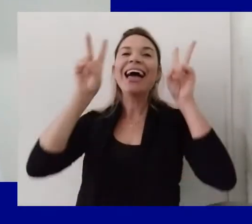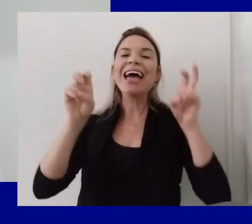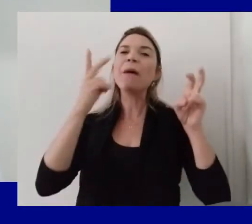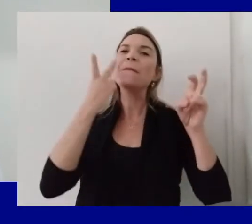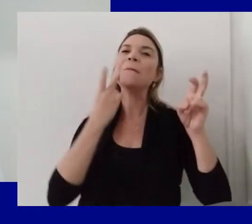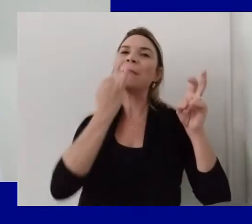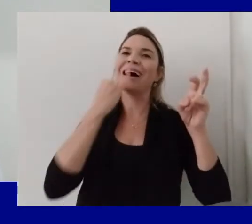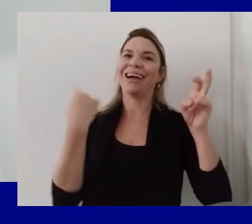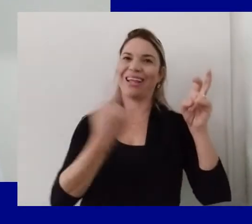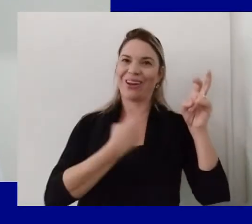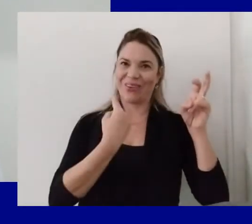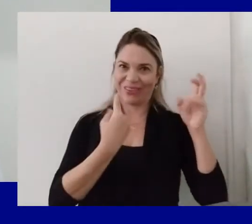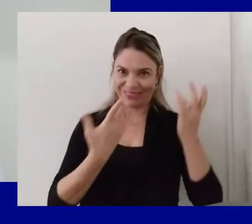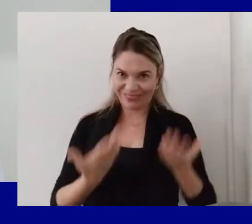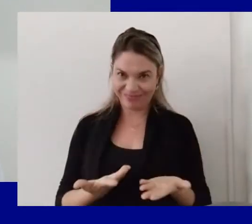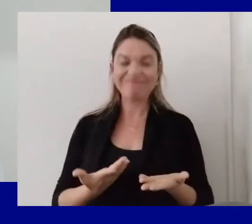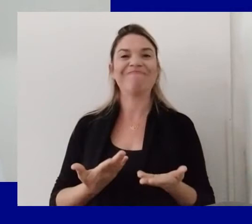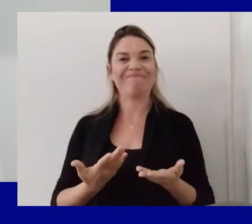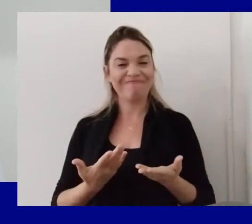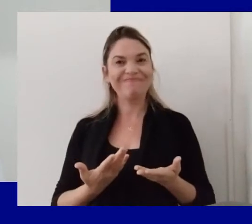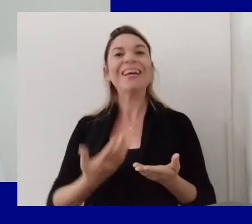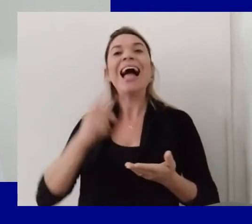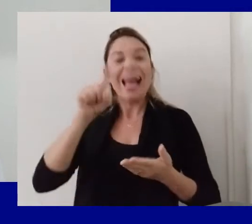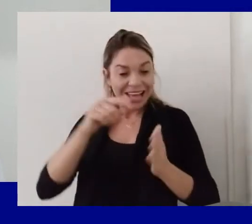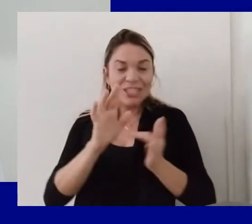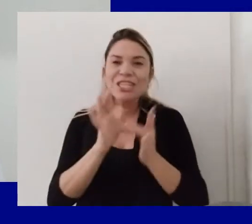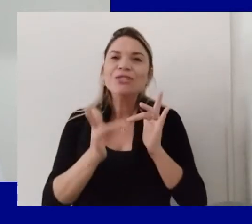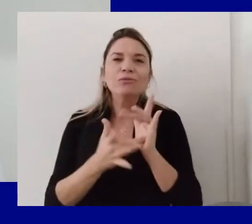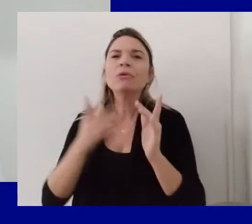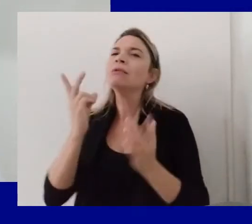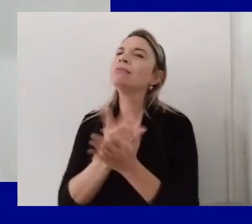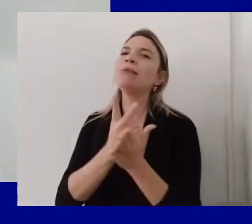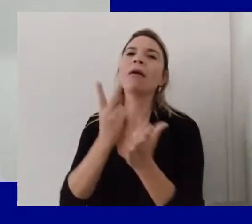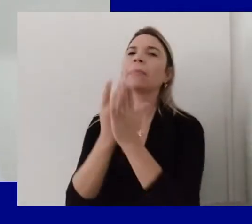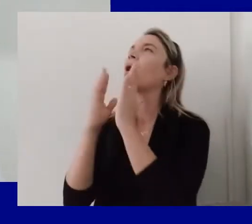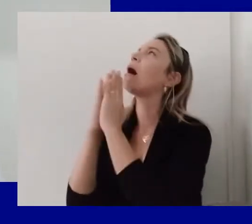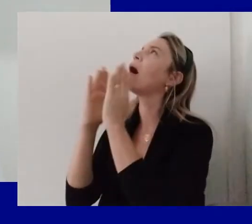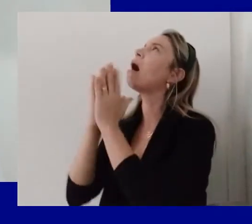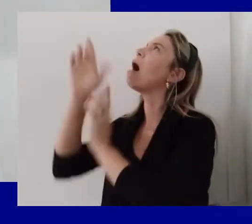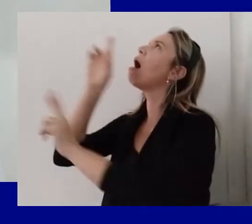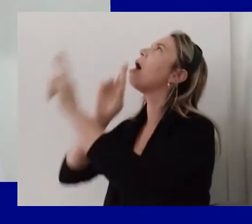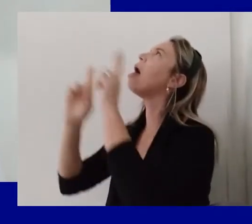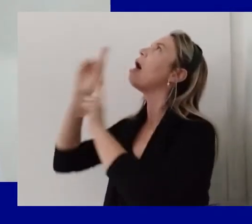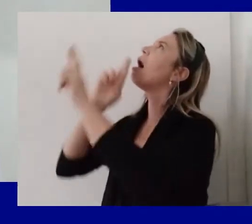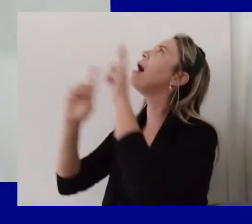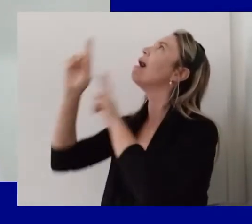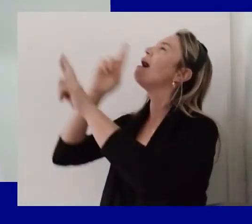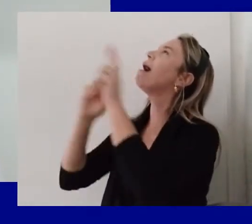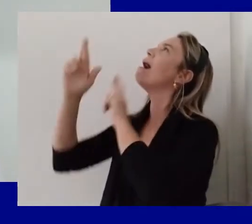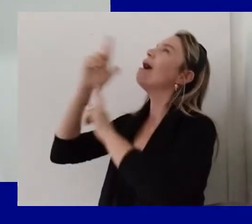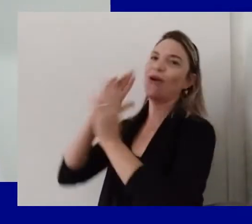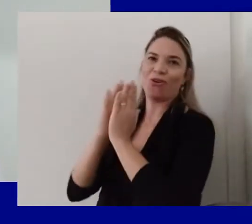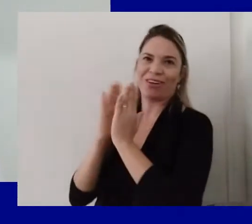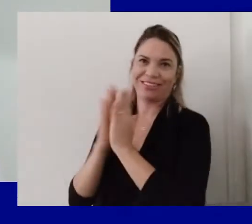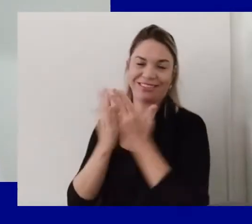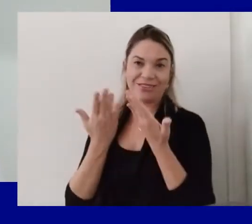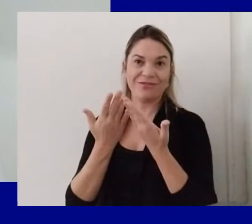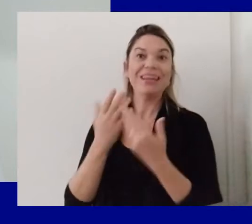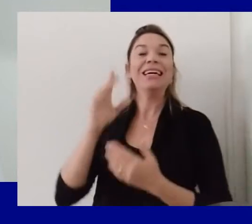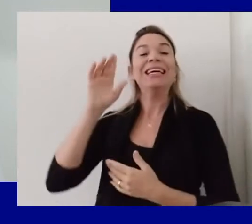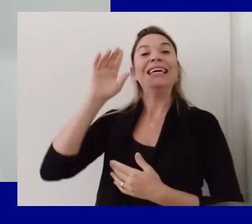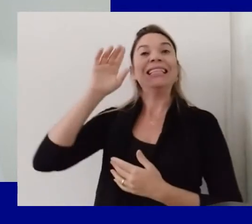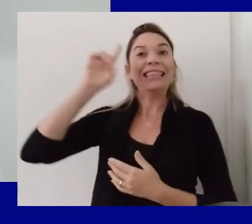sobre o relacionamento entre Deus e nós, entre Deus e os seus